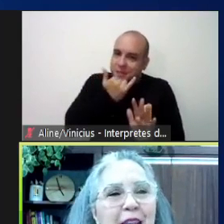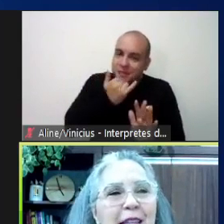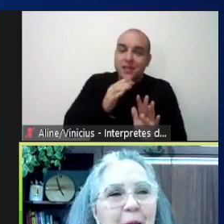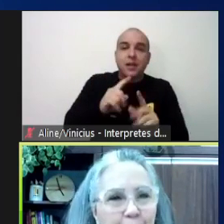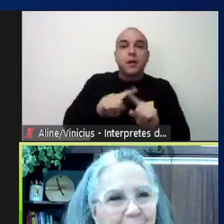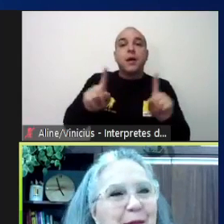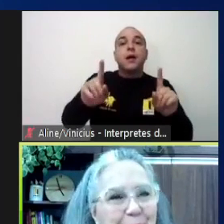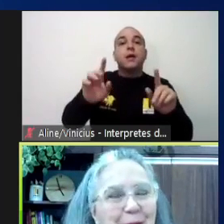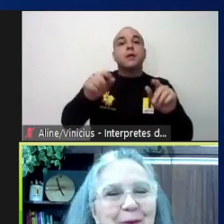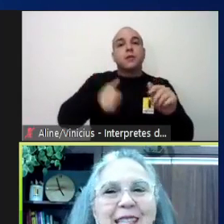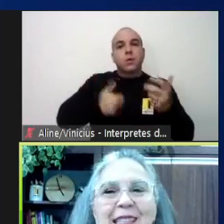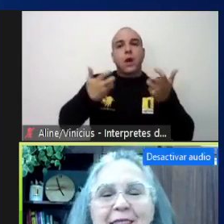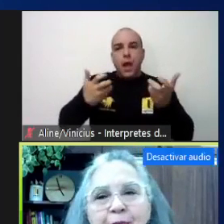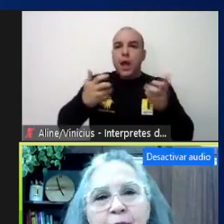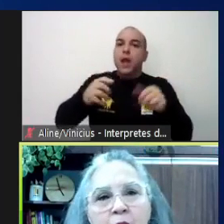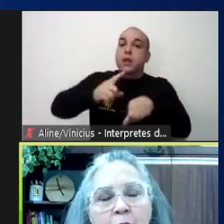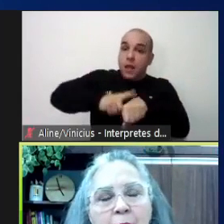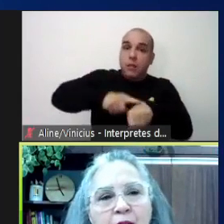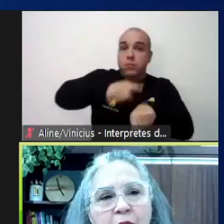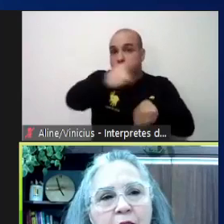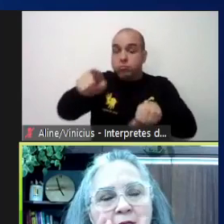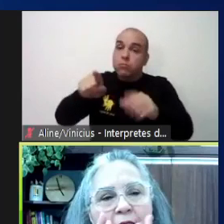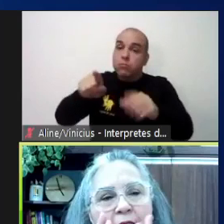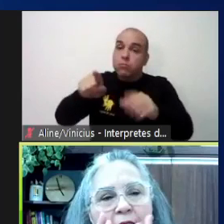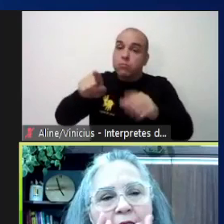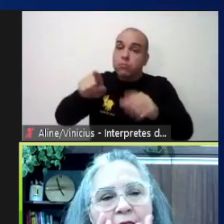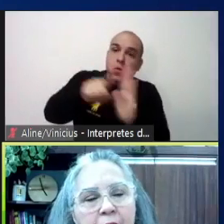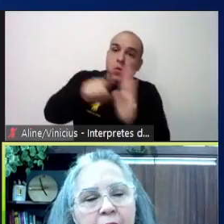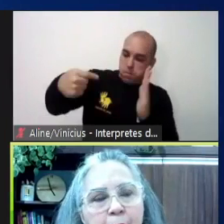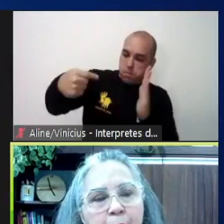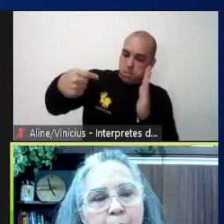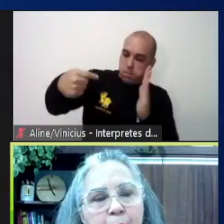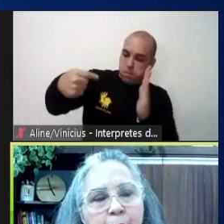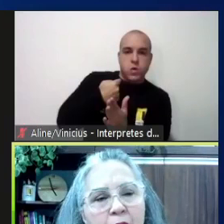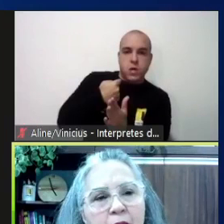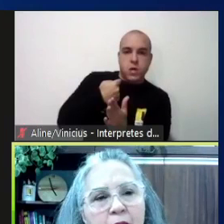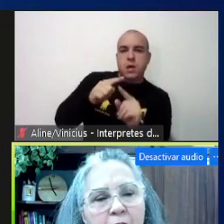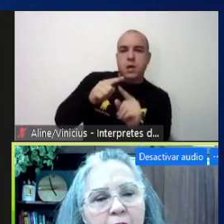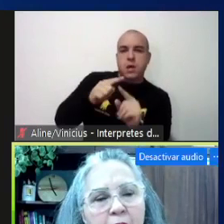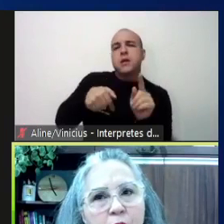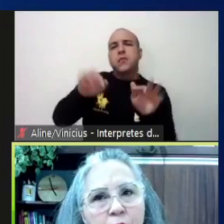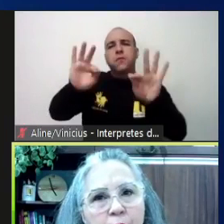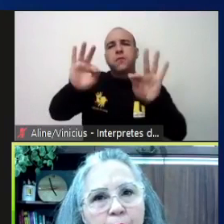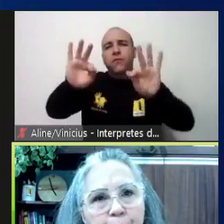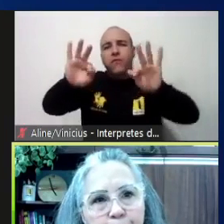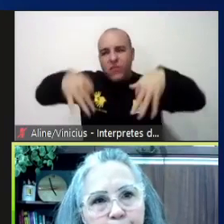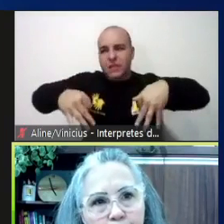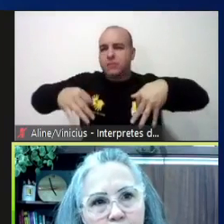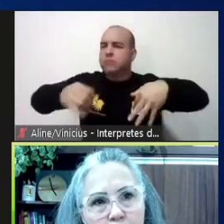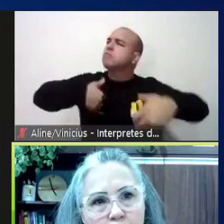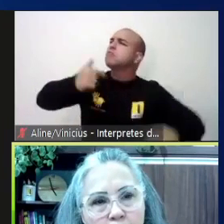Quero deixar tempo para as perguntas, mas eu quero encerrar aqui, principalmente falando